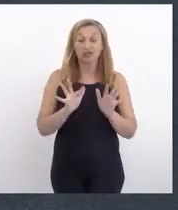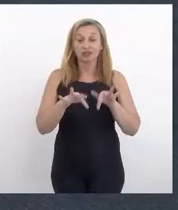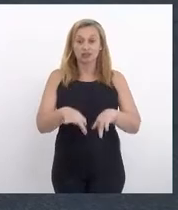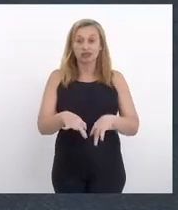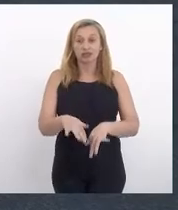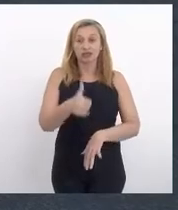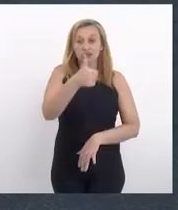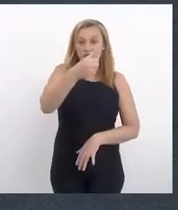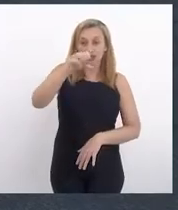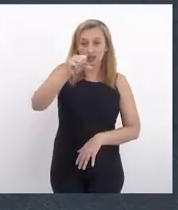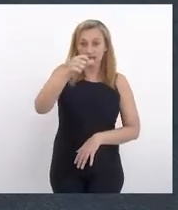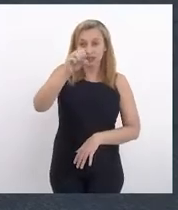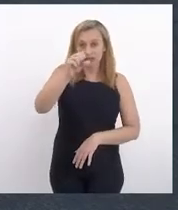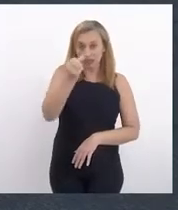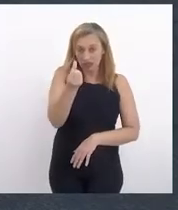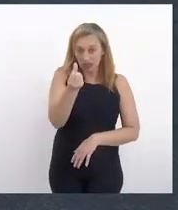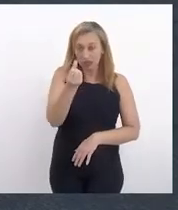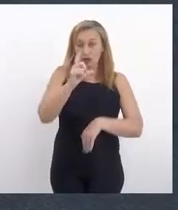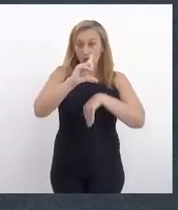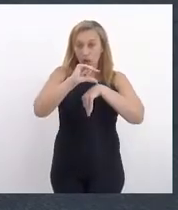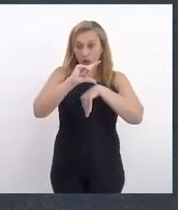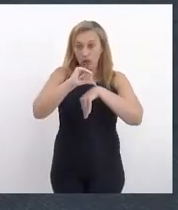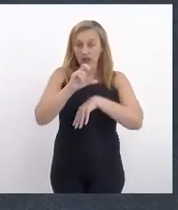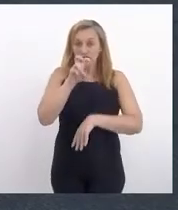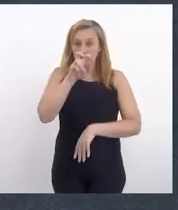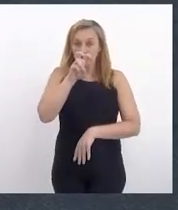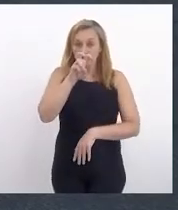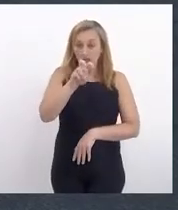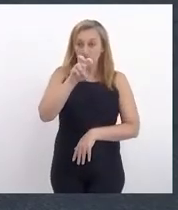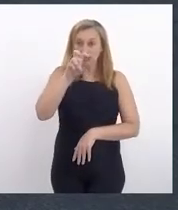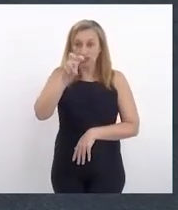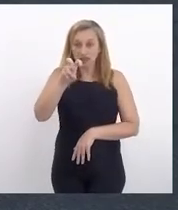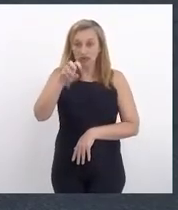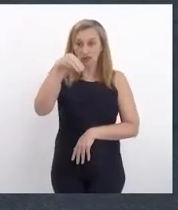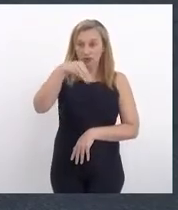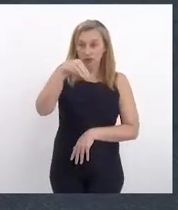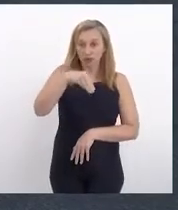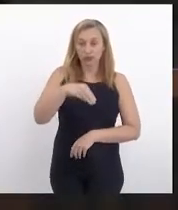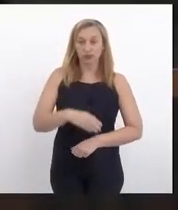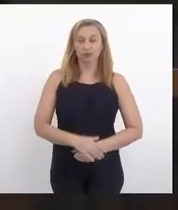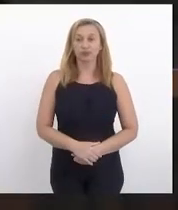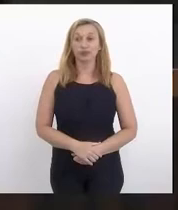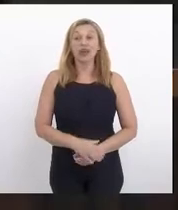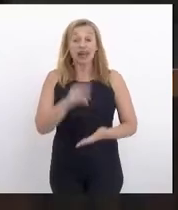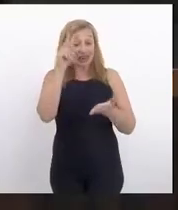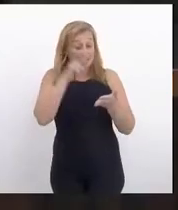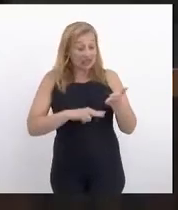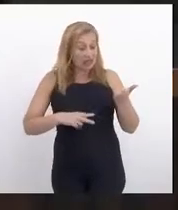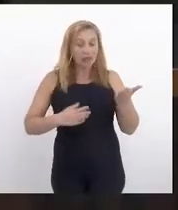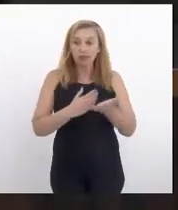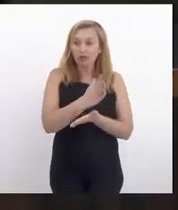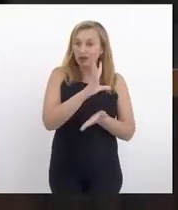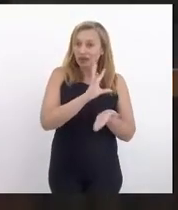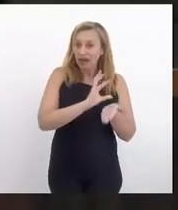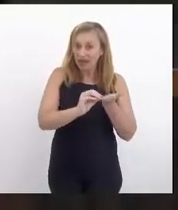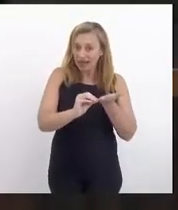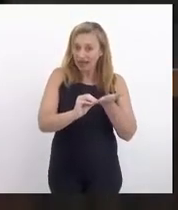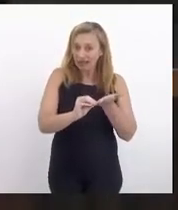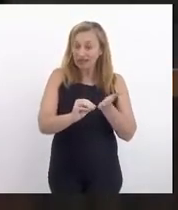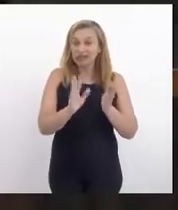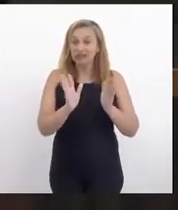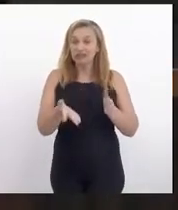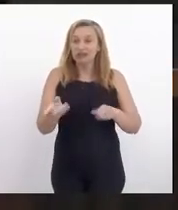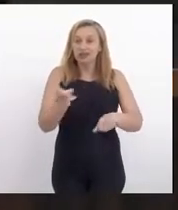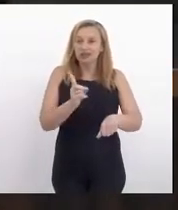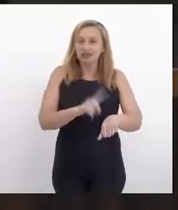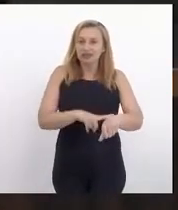encerrou-se às 16 horas e 55 minutos. Lida e aprovada a ata, passa